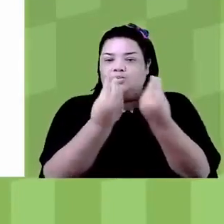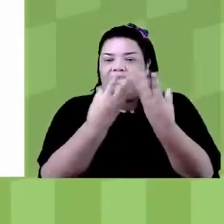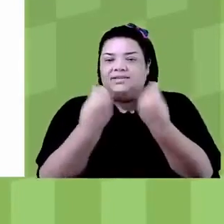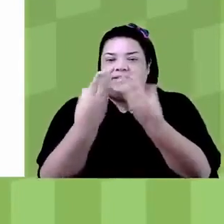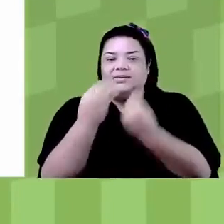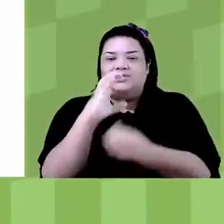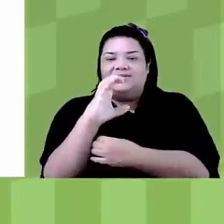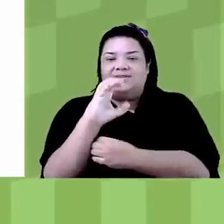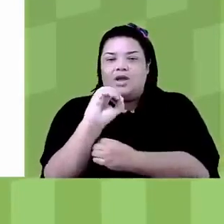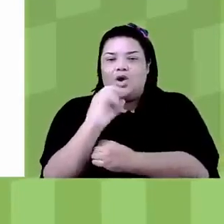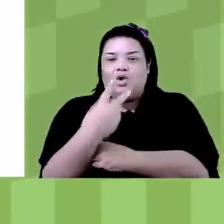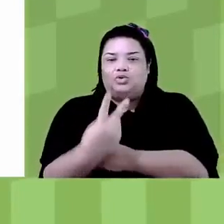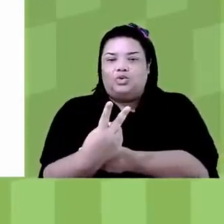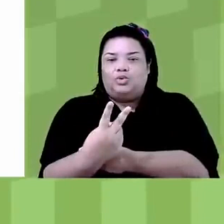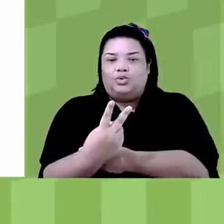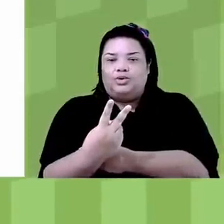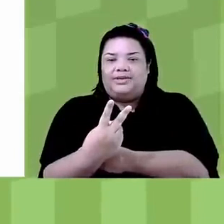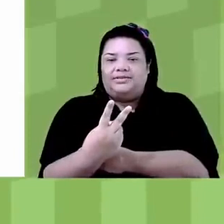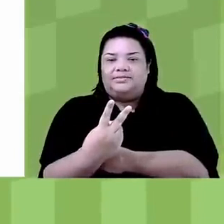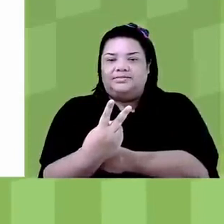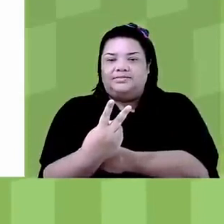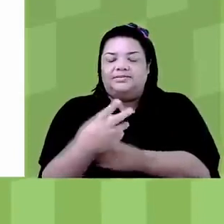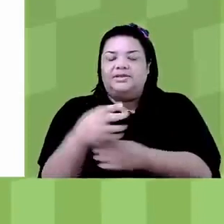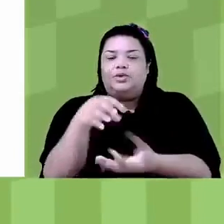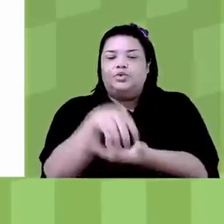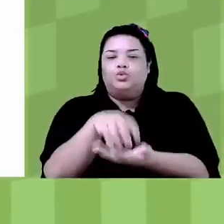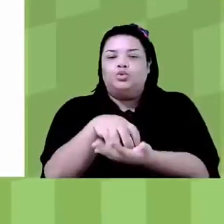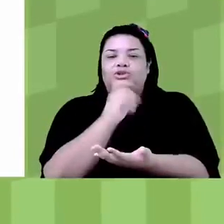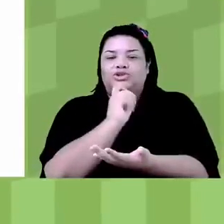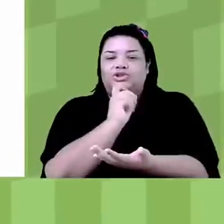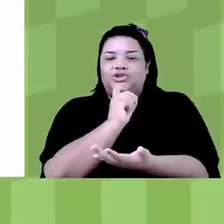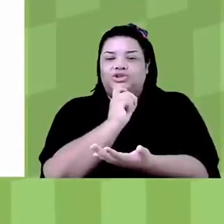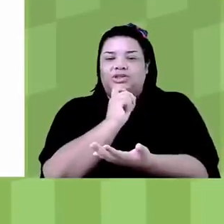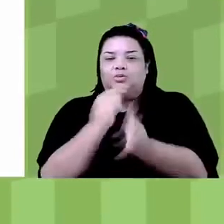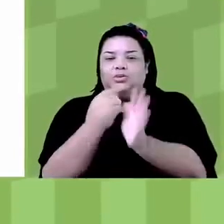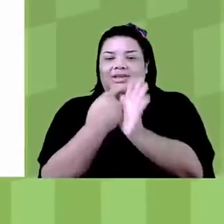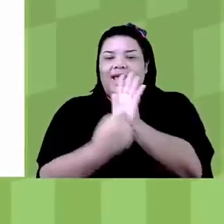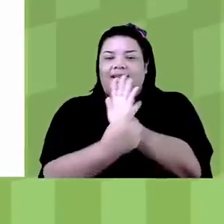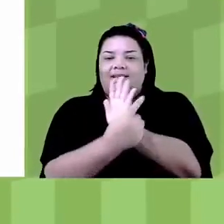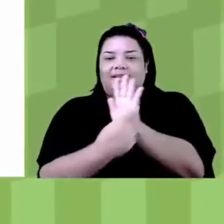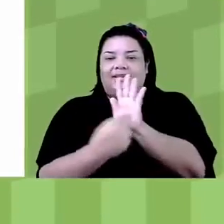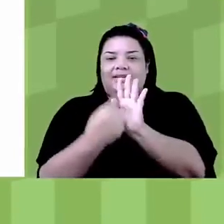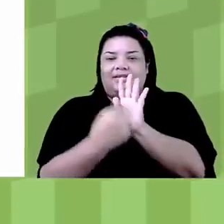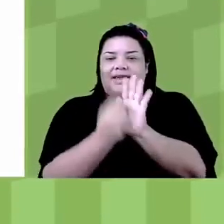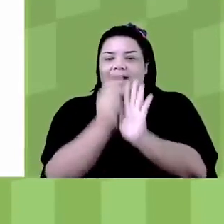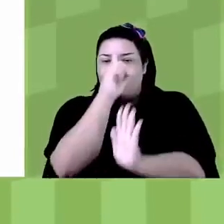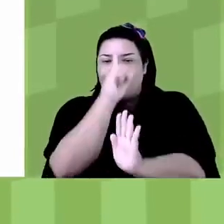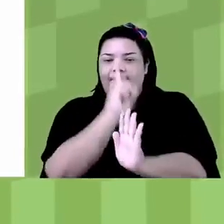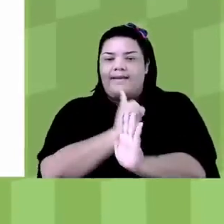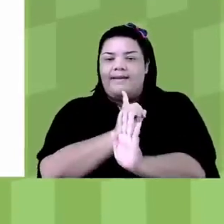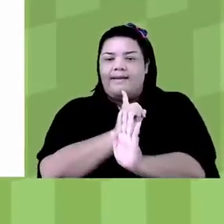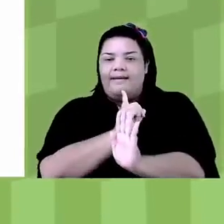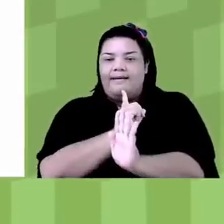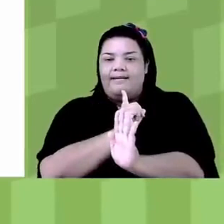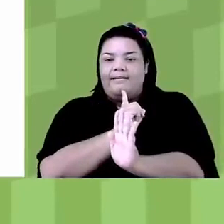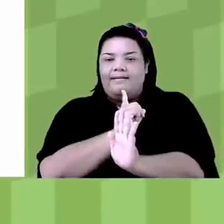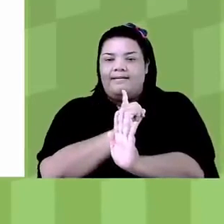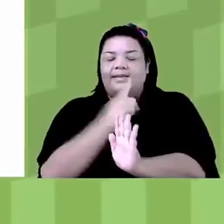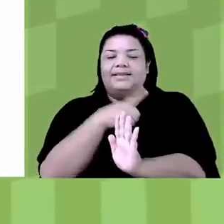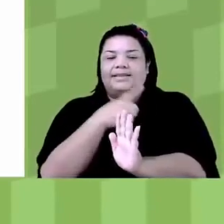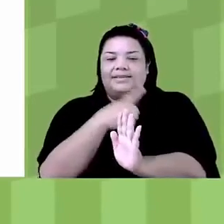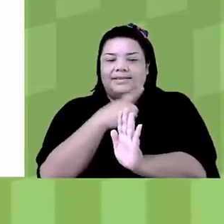gelo. E aqui na linha amarela, a gente tem a medição